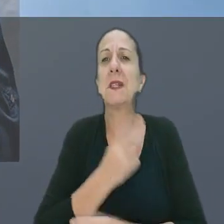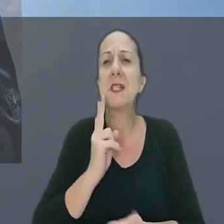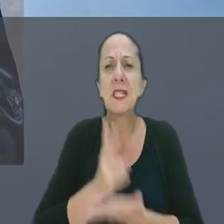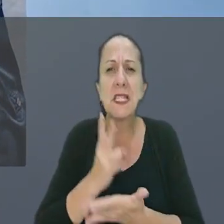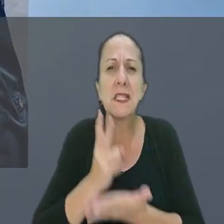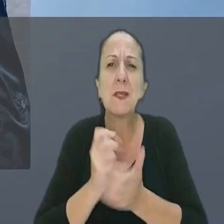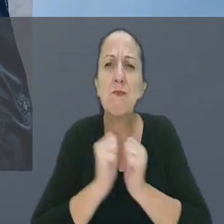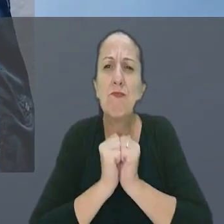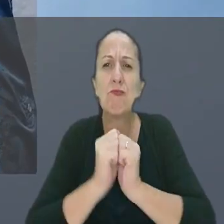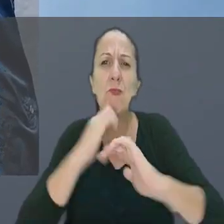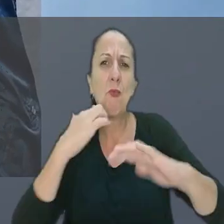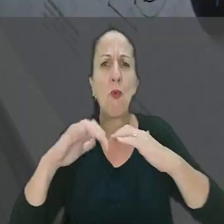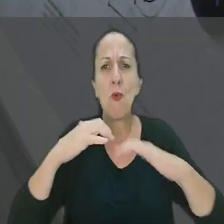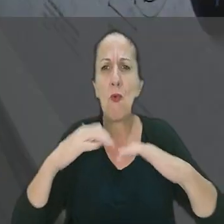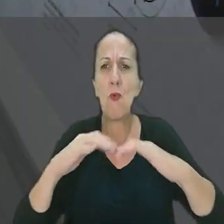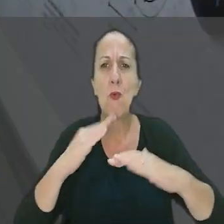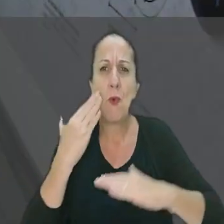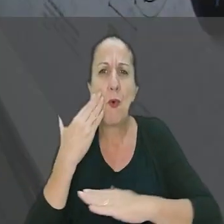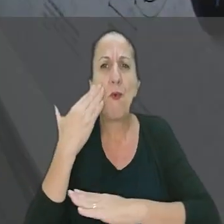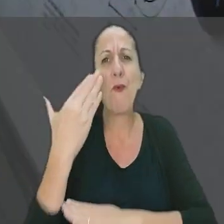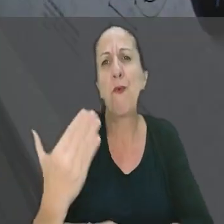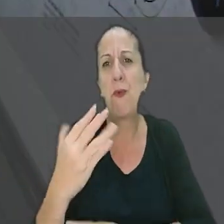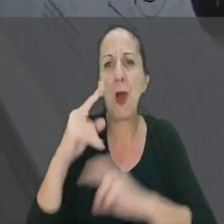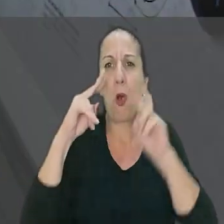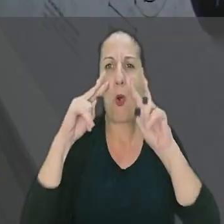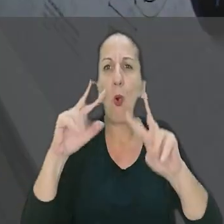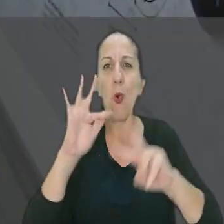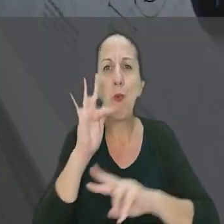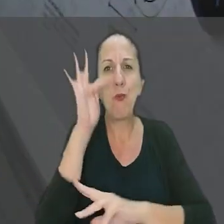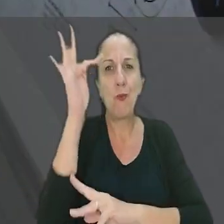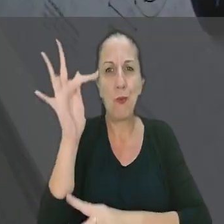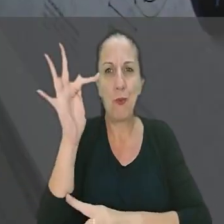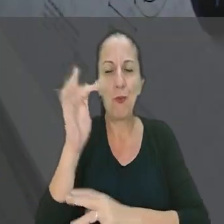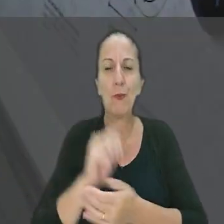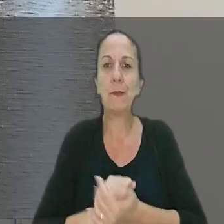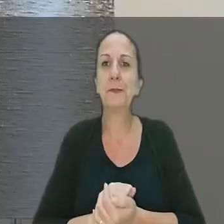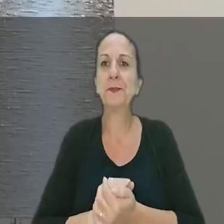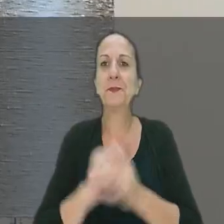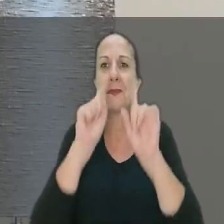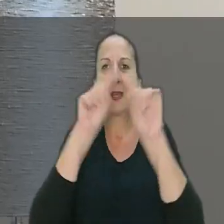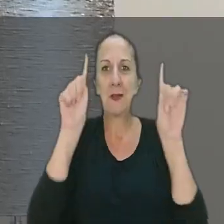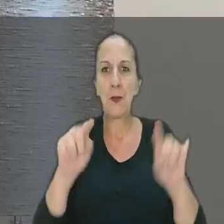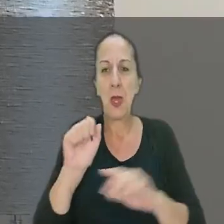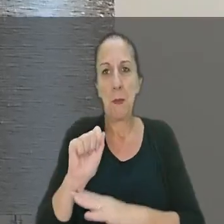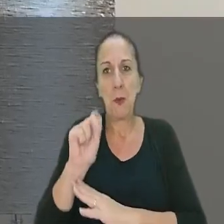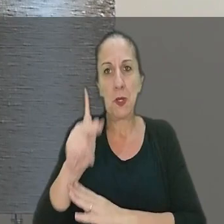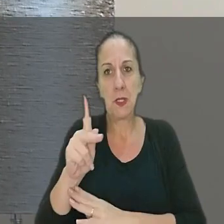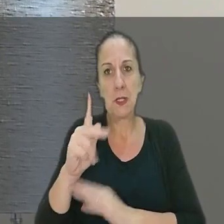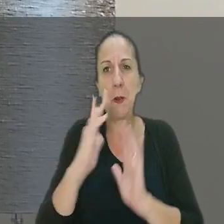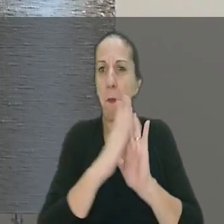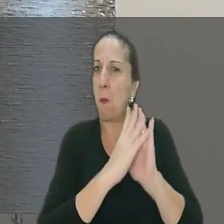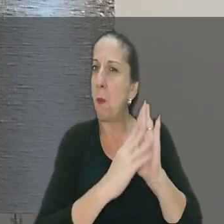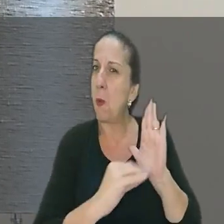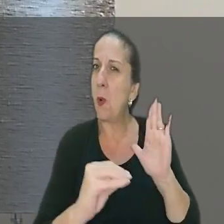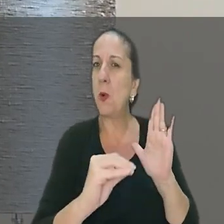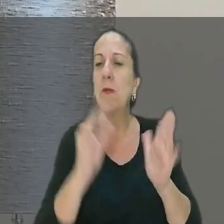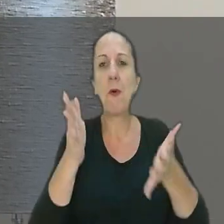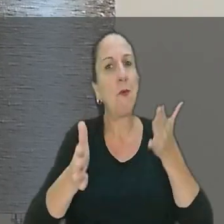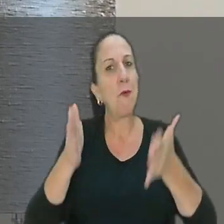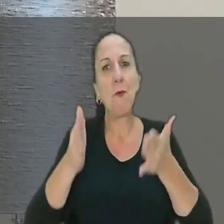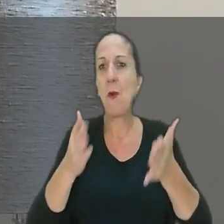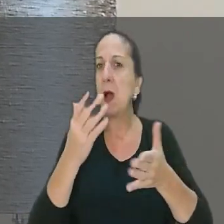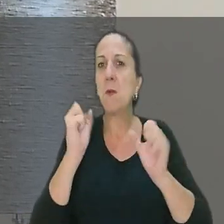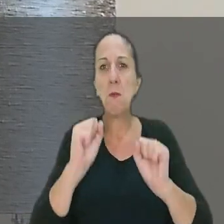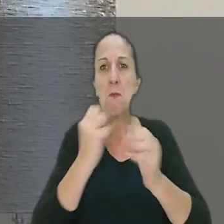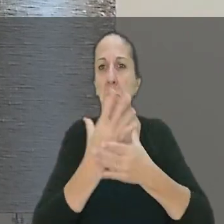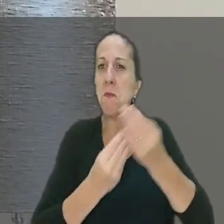na caminhada, no caminho, seguir em frente sempre, olhando para o horizonte. A servidora aposentada é um exemplo de que essa fase pode